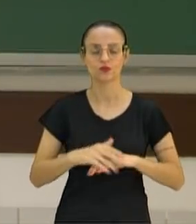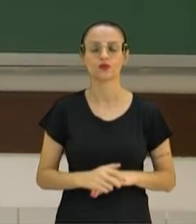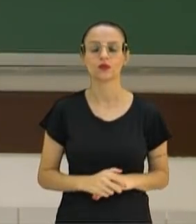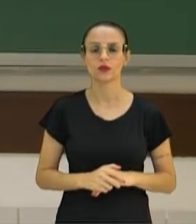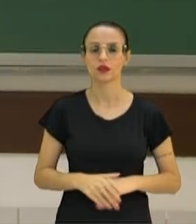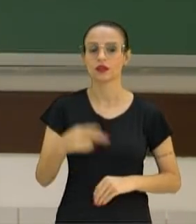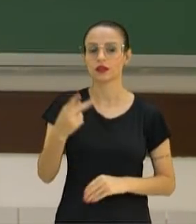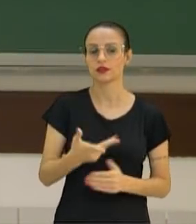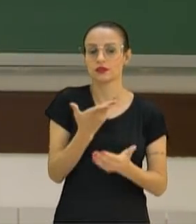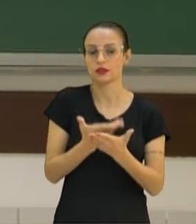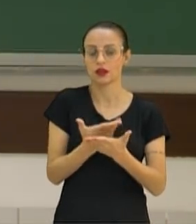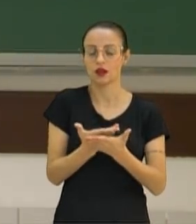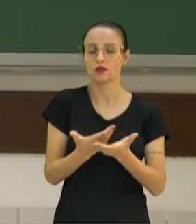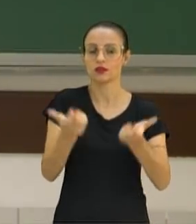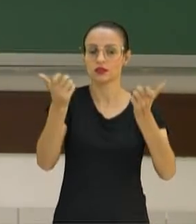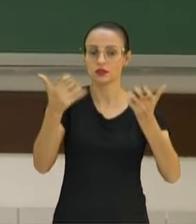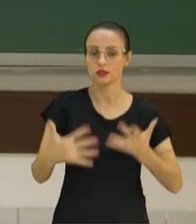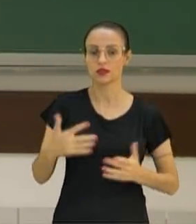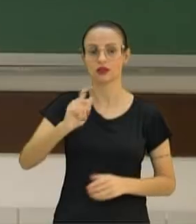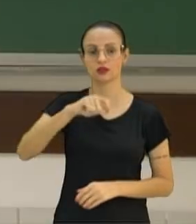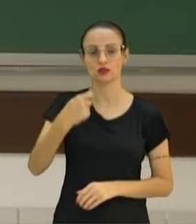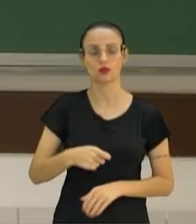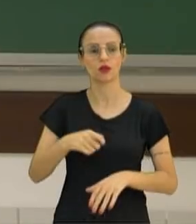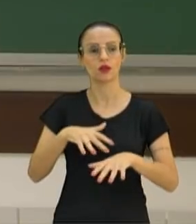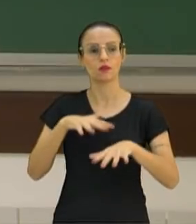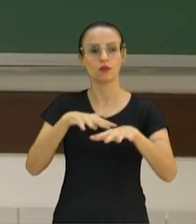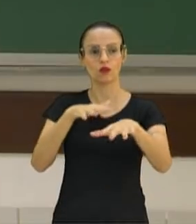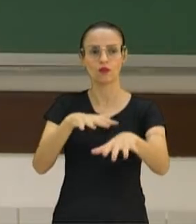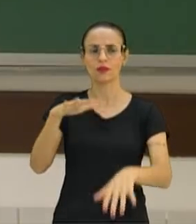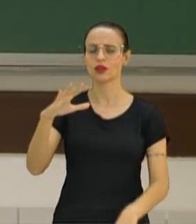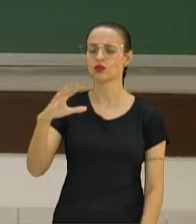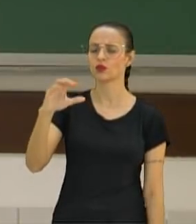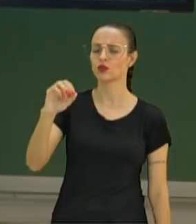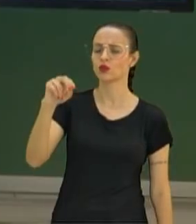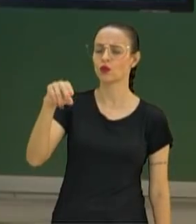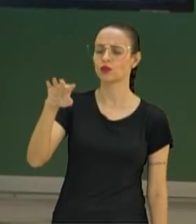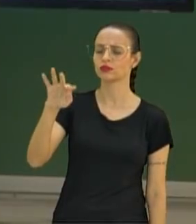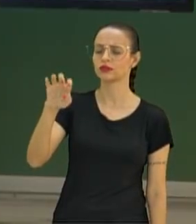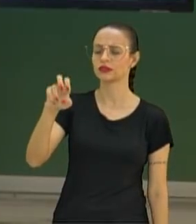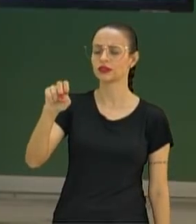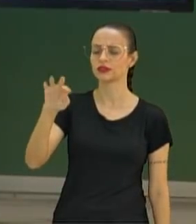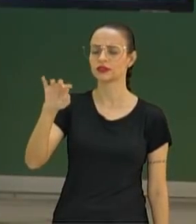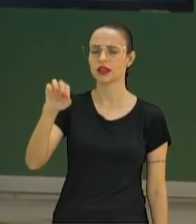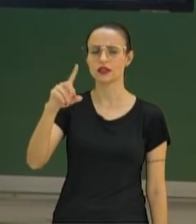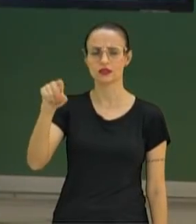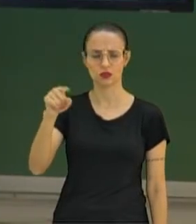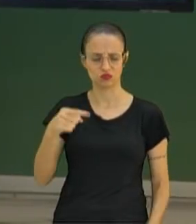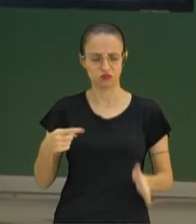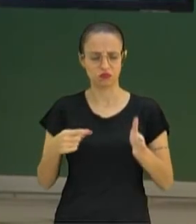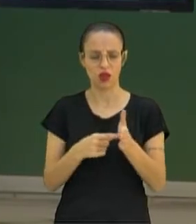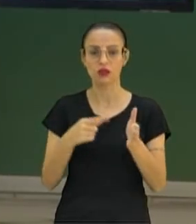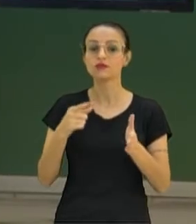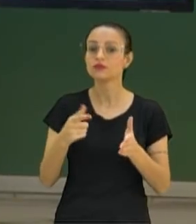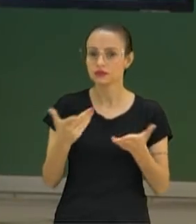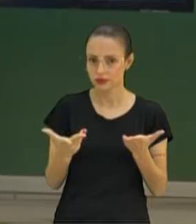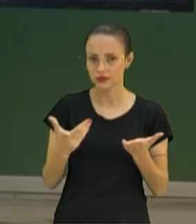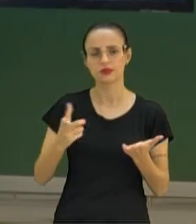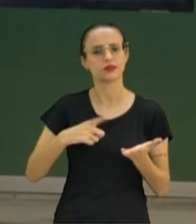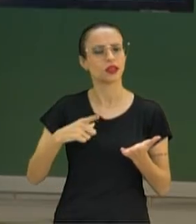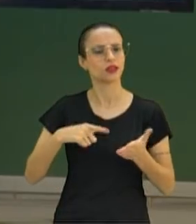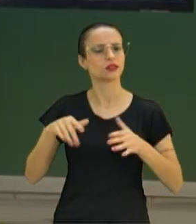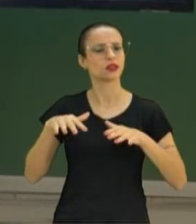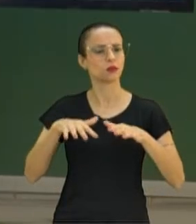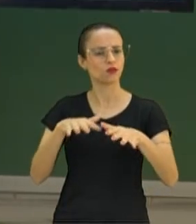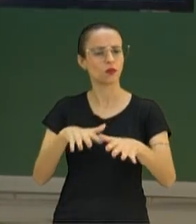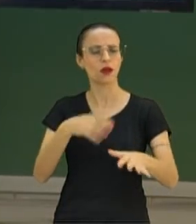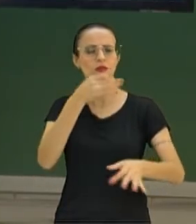então, a gente vai falar dos movimentos de contestação. Sempre quando há uma mudança, né, no curso histórico, a gente tem esses